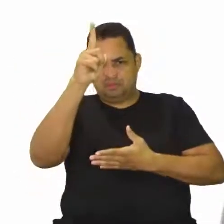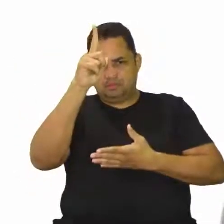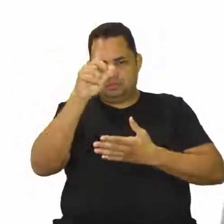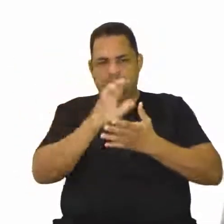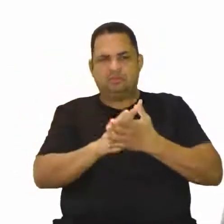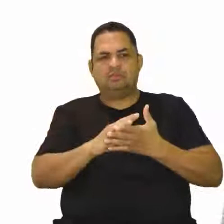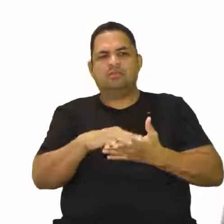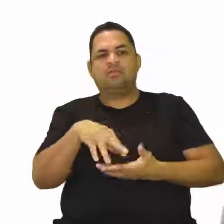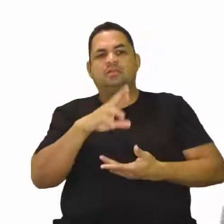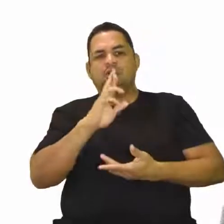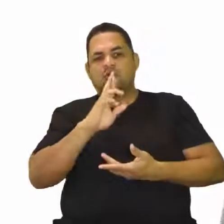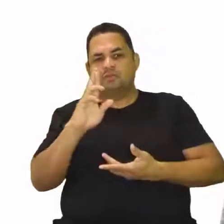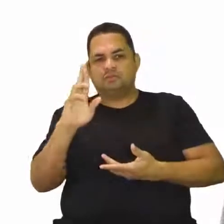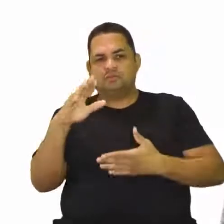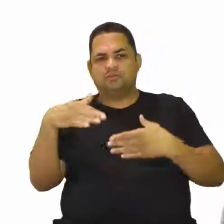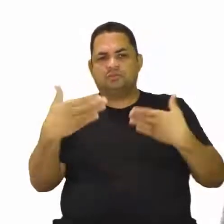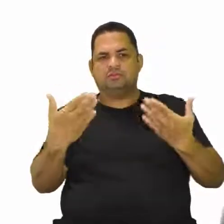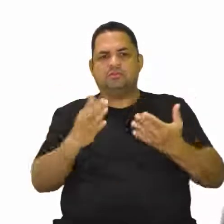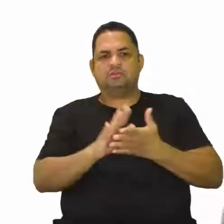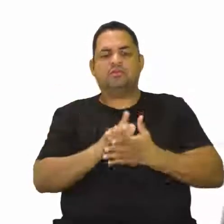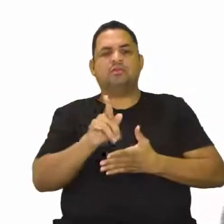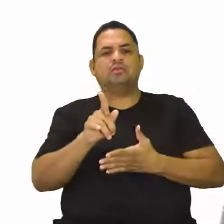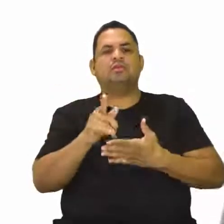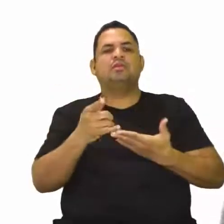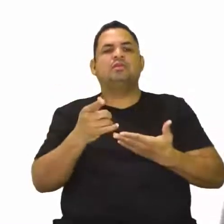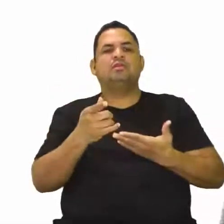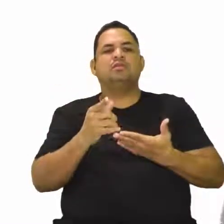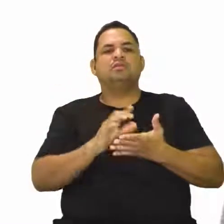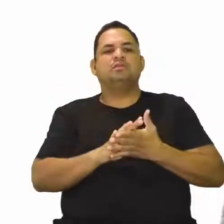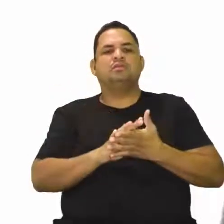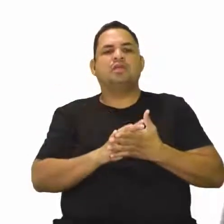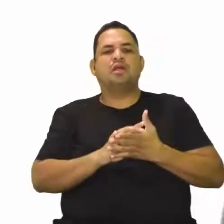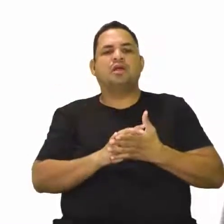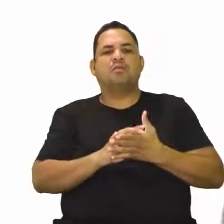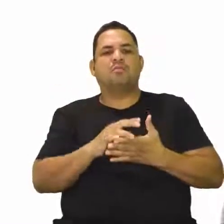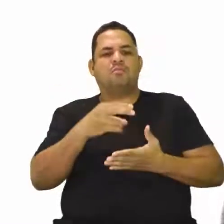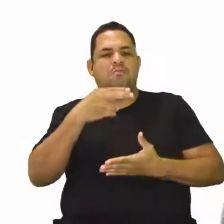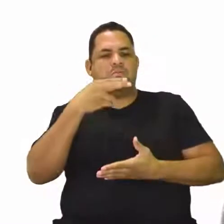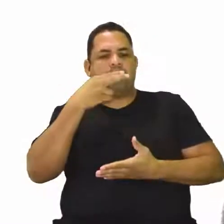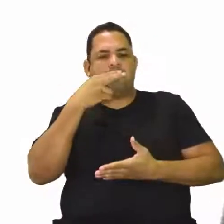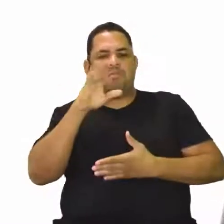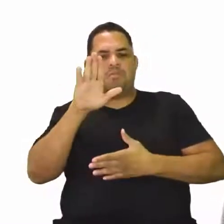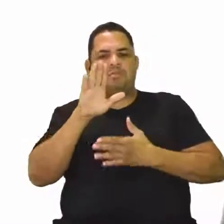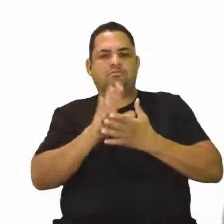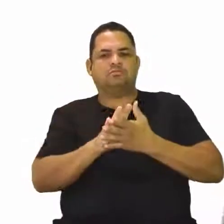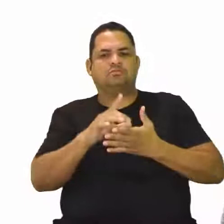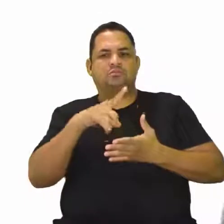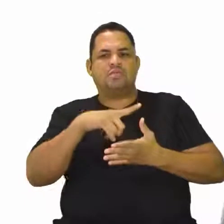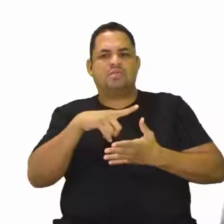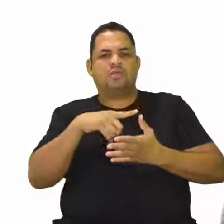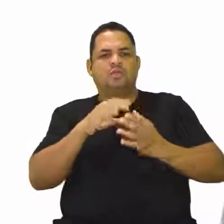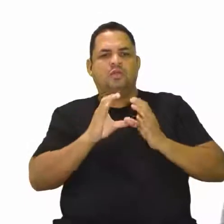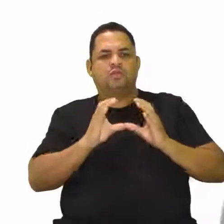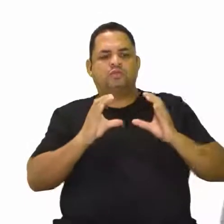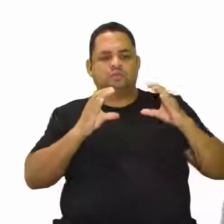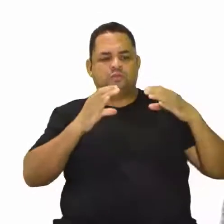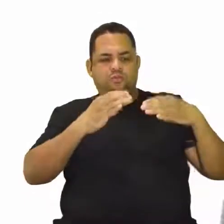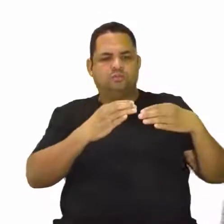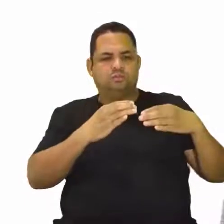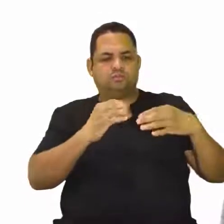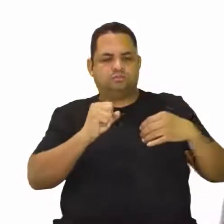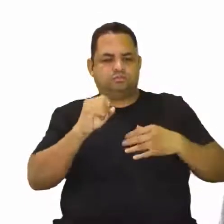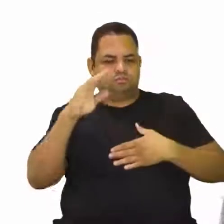alemães e soviéticos foi lá que Rita concentrou a maior parte do seu